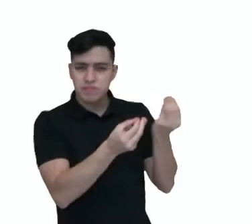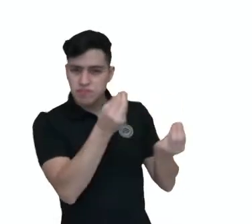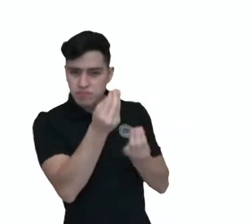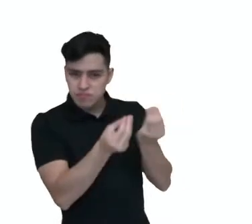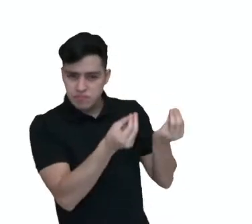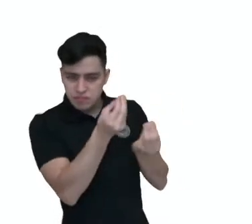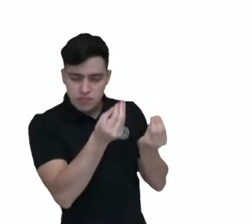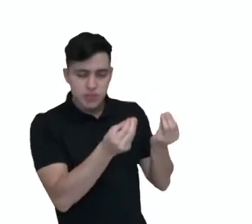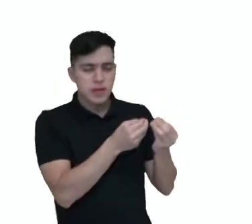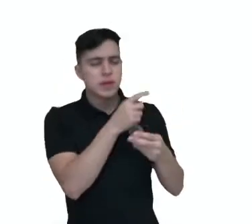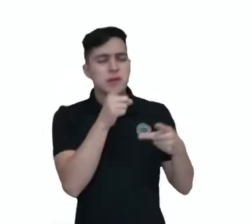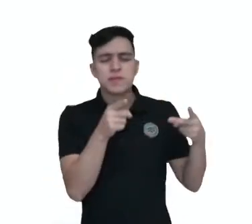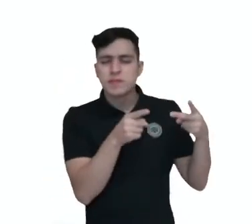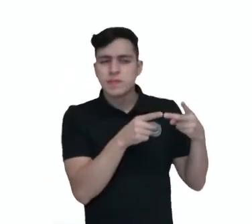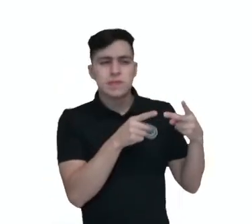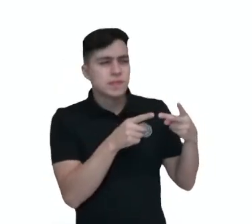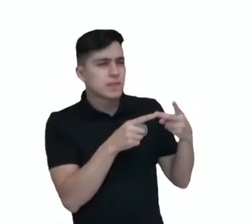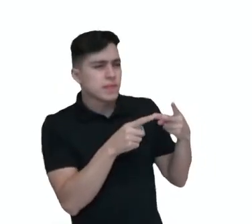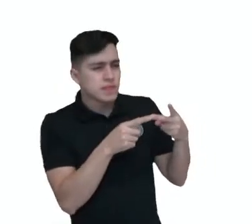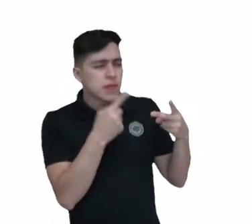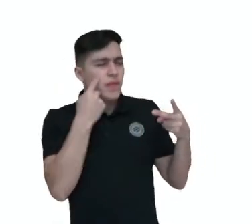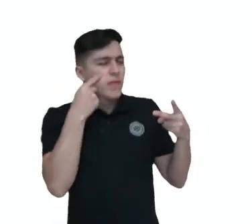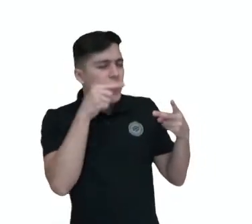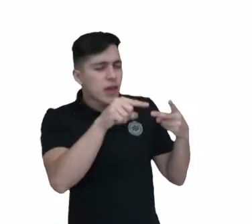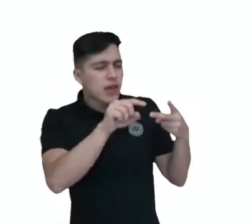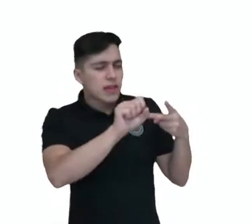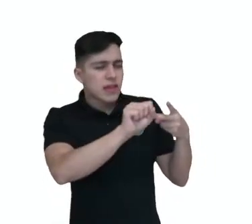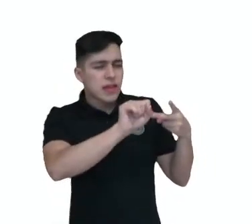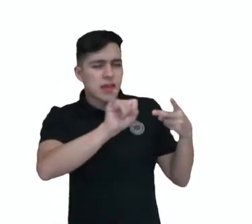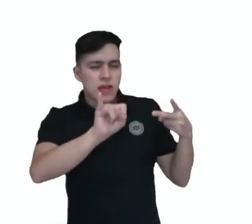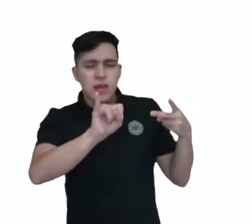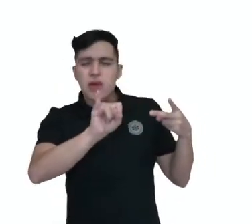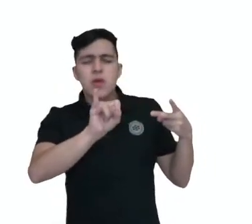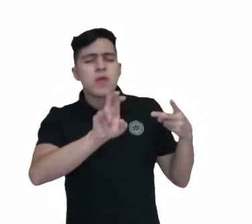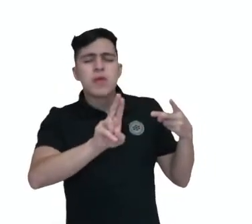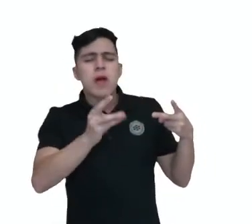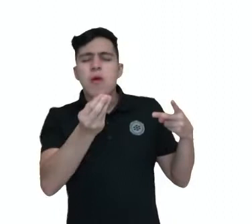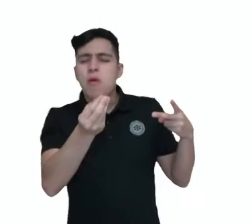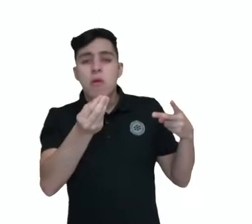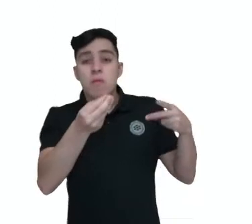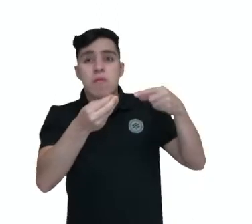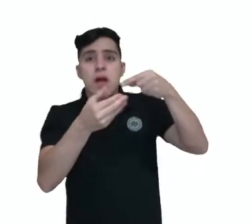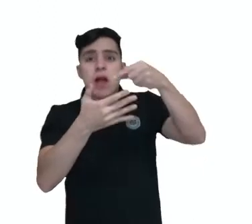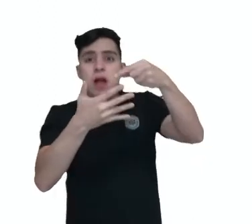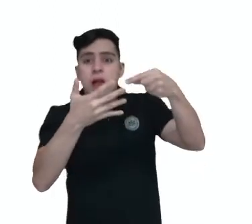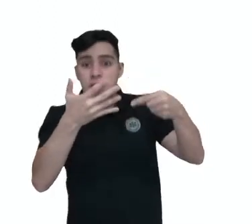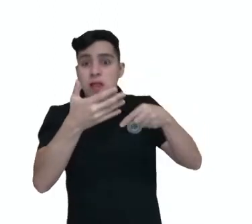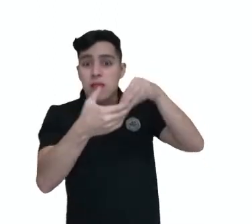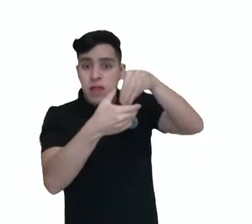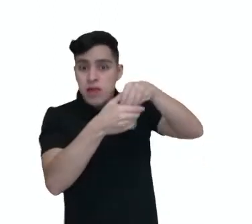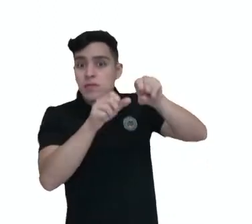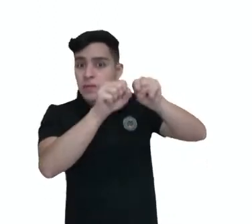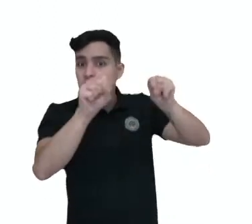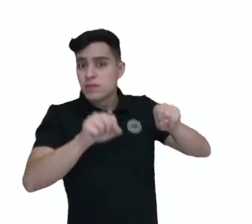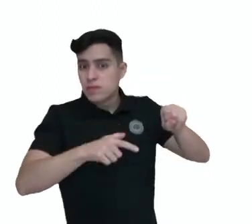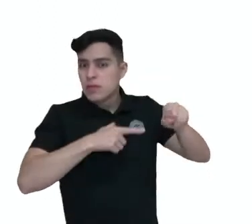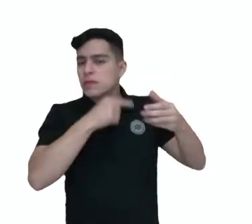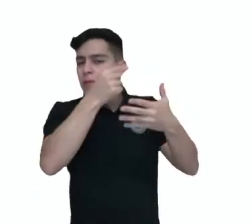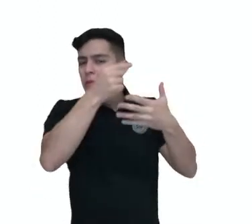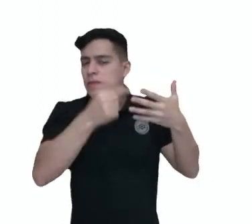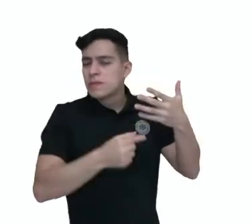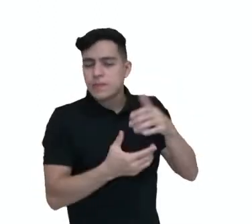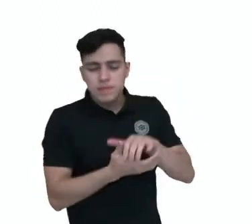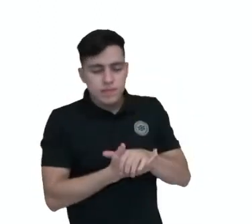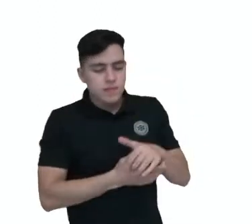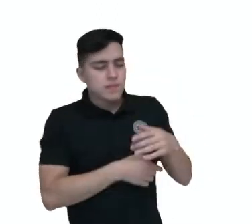Unidades, SI, identificar a utilização de cada unidade do SI e